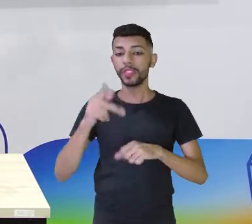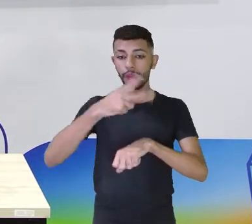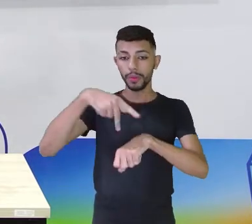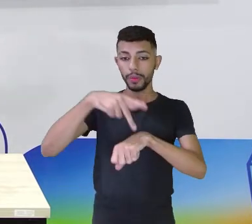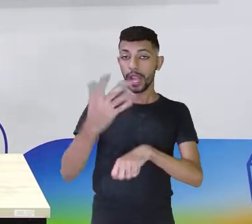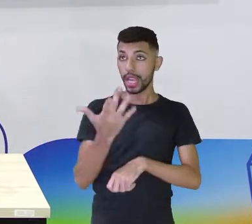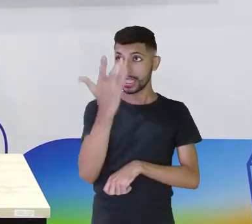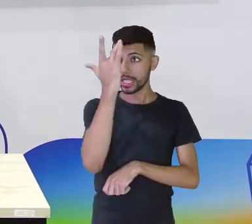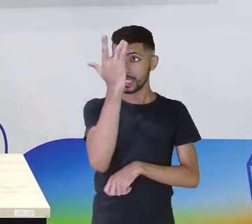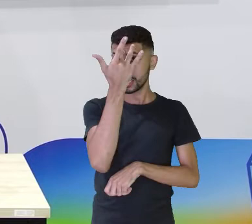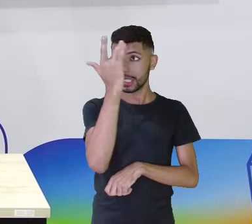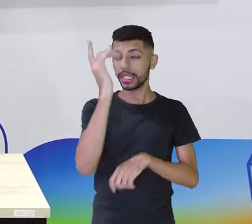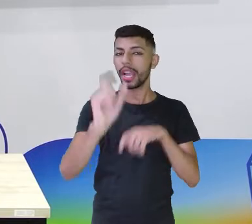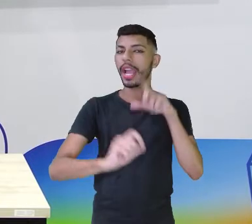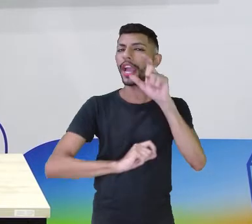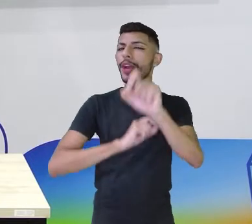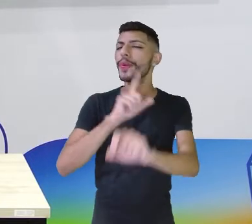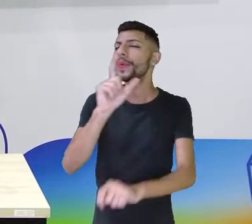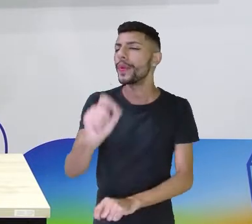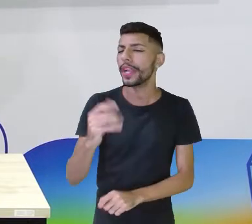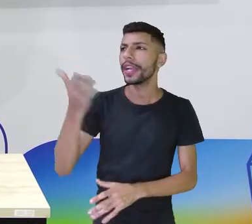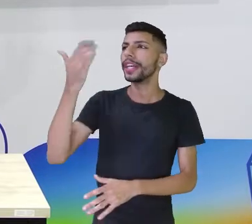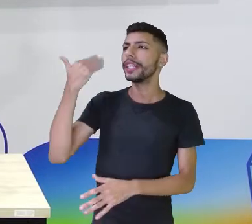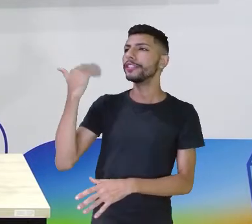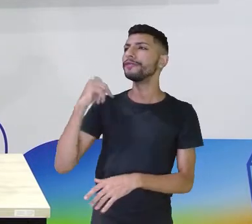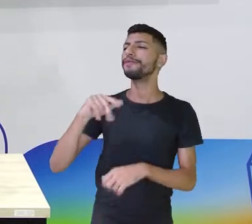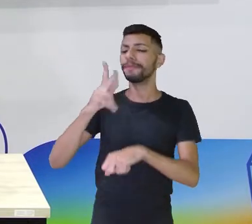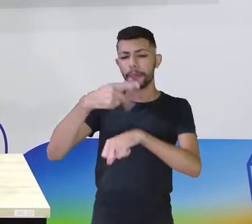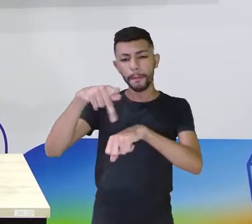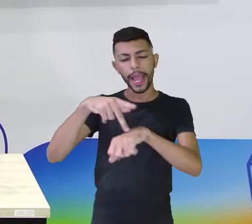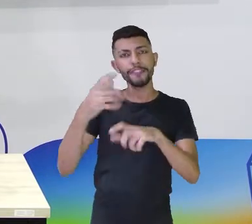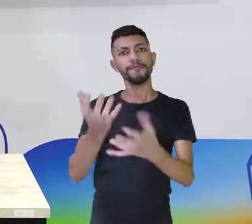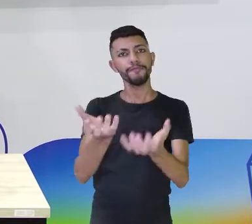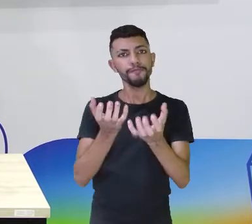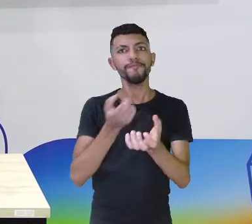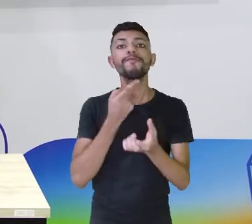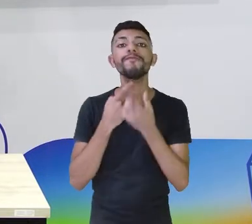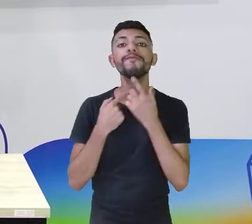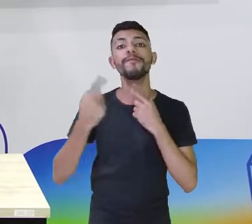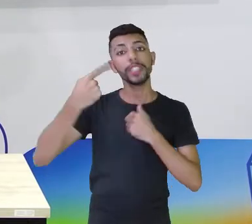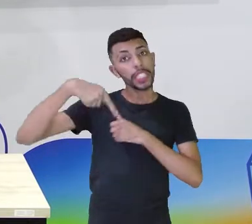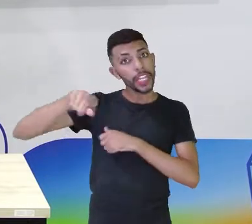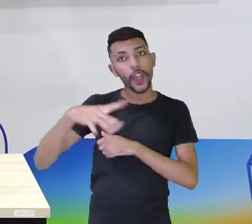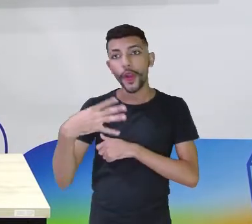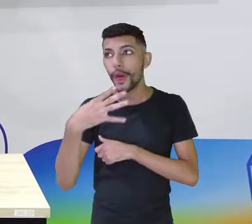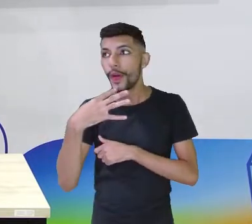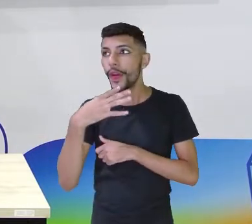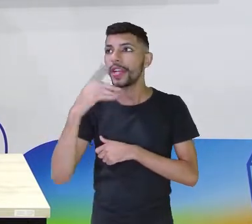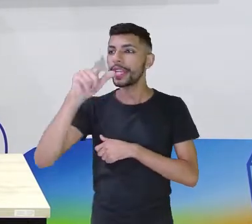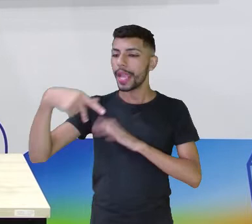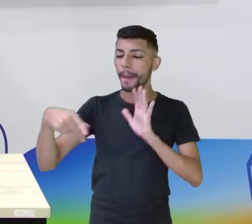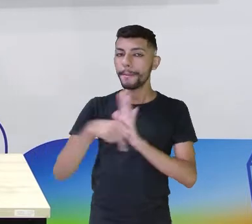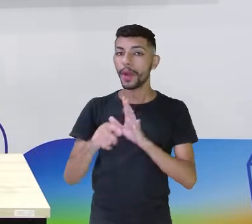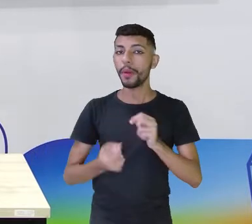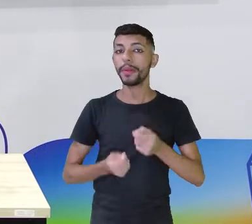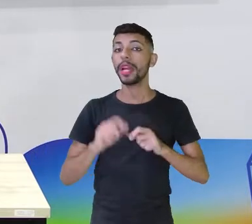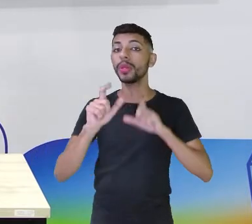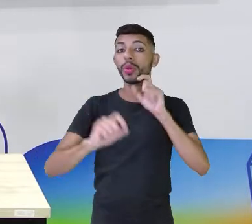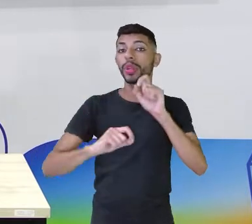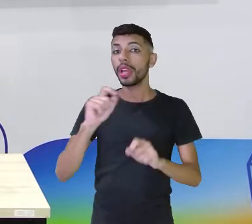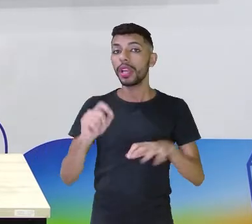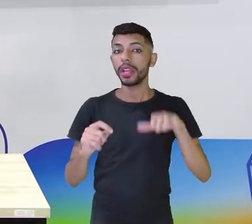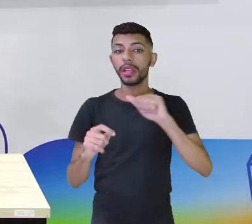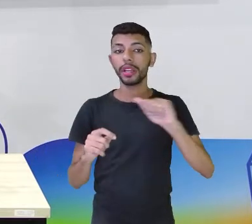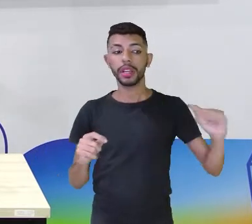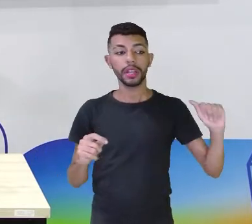era um país que eles queriam conhecer, fazendo parte do continente asiático, eles